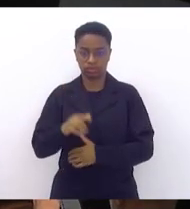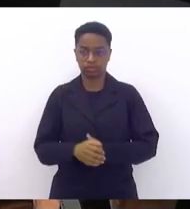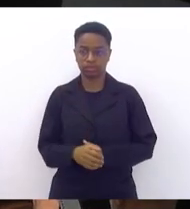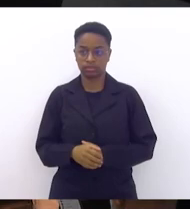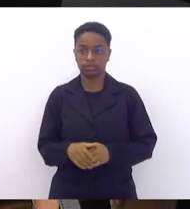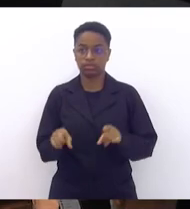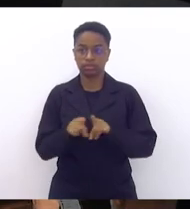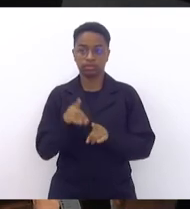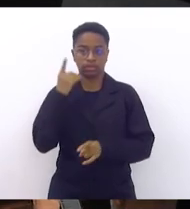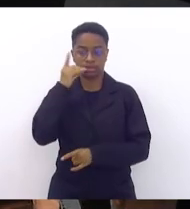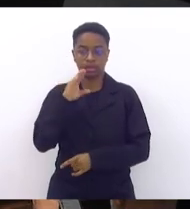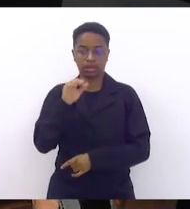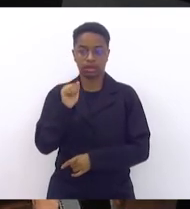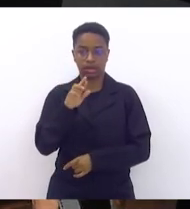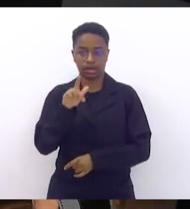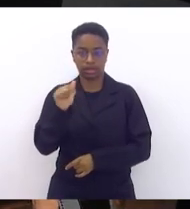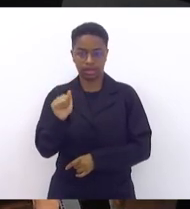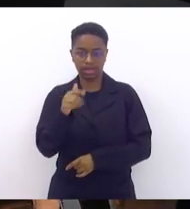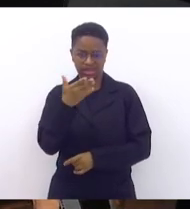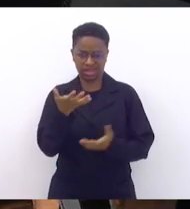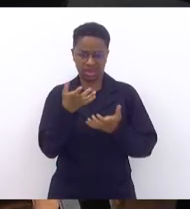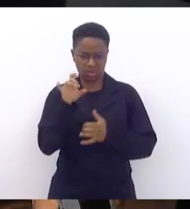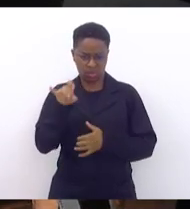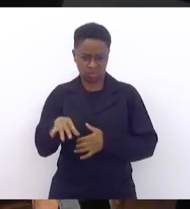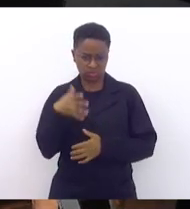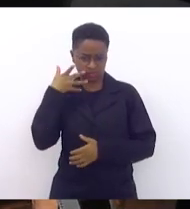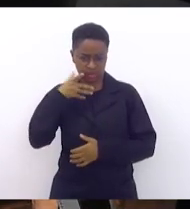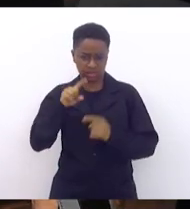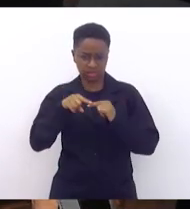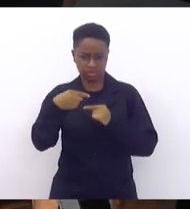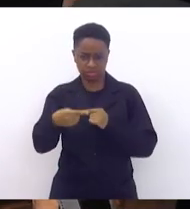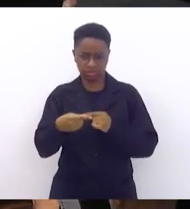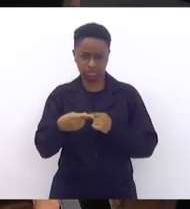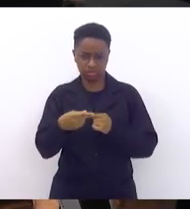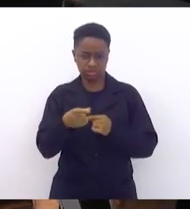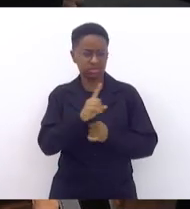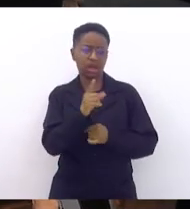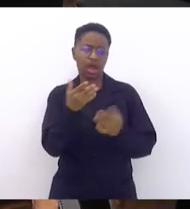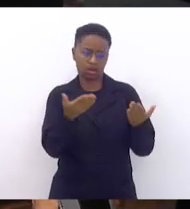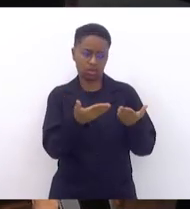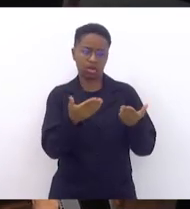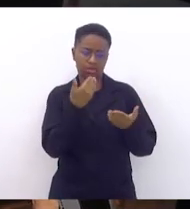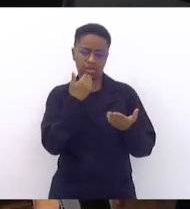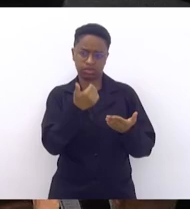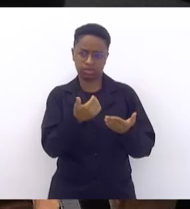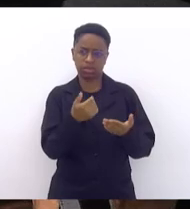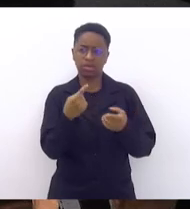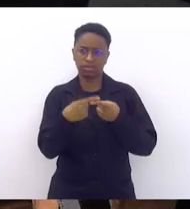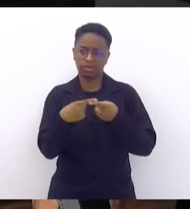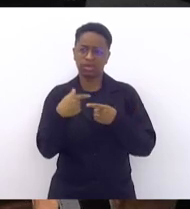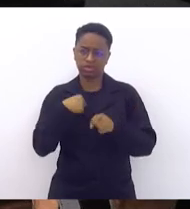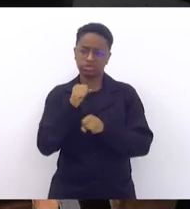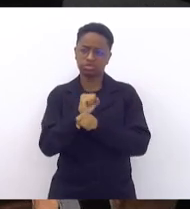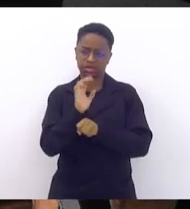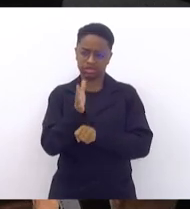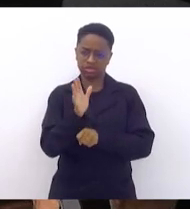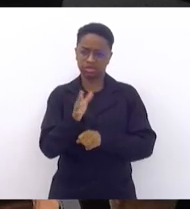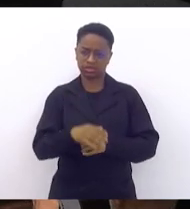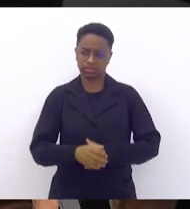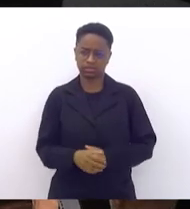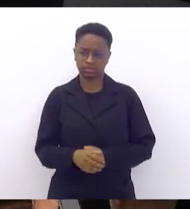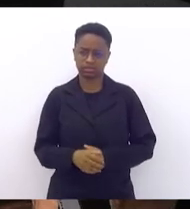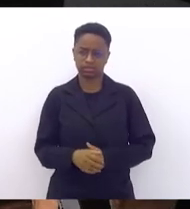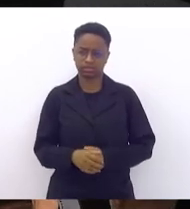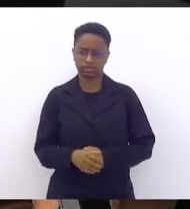Carla Machado está inscrita. O senhor quer falar por último ou vai falar e depois não, ela? Não, deixa eu falar agora. Tá, pode falar. E depois a deputada Carla Machado. Já esperei muito. Tá bom. E